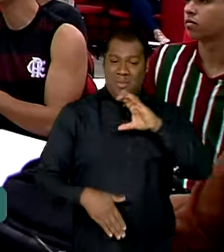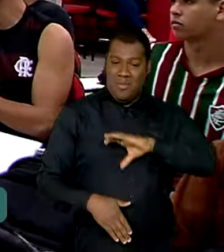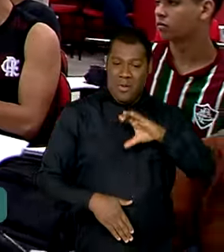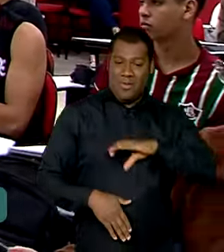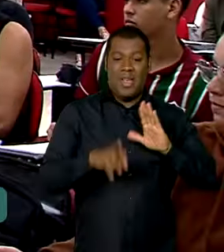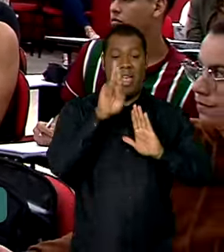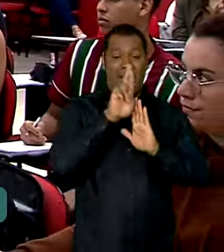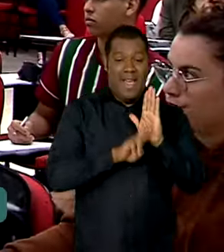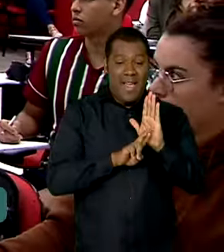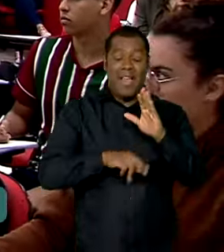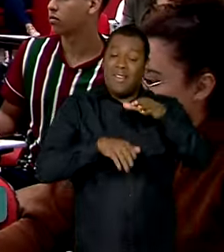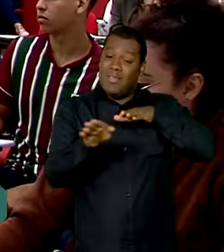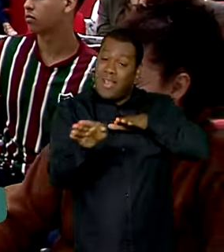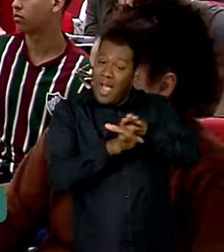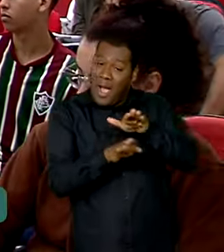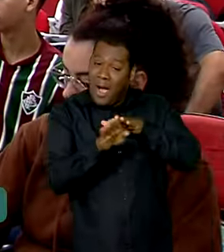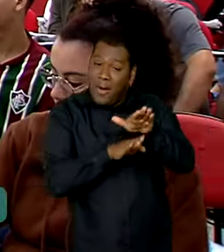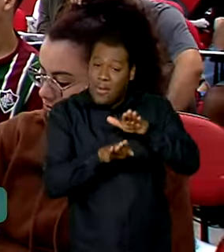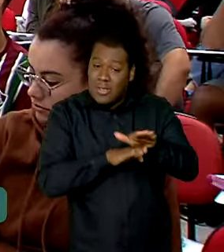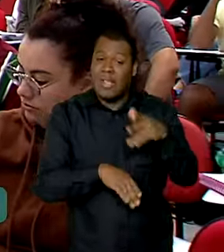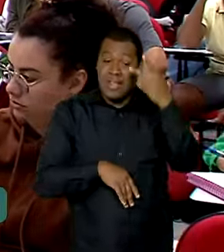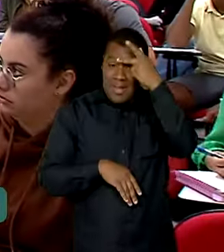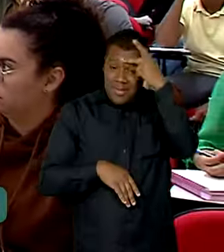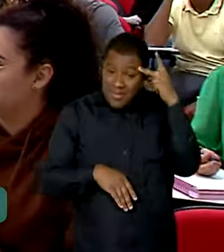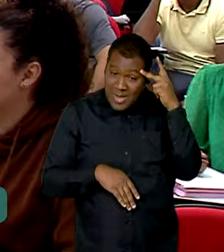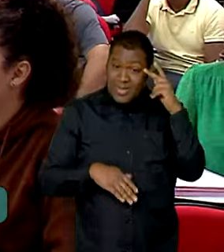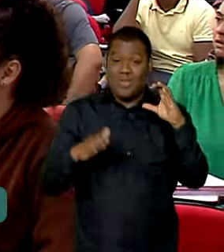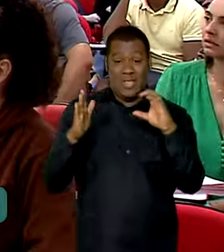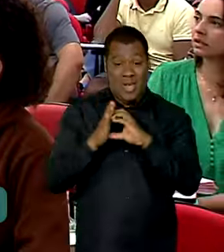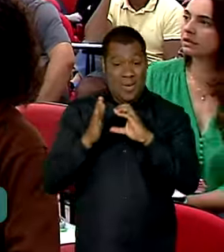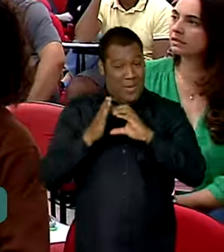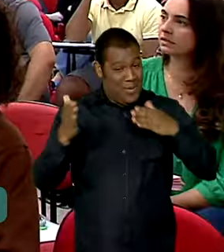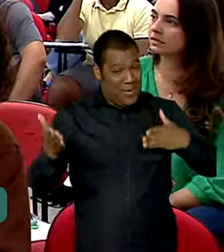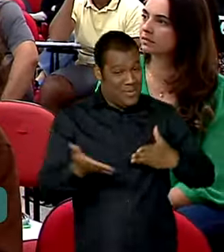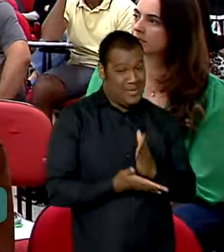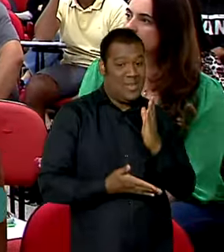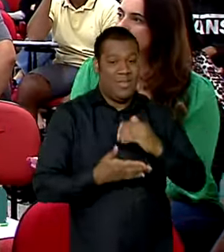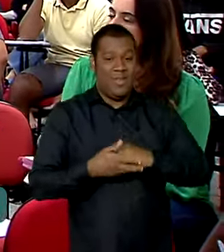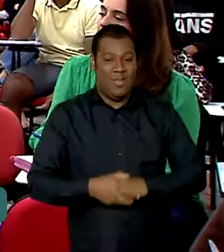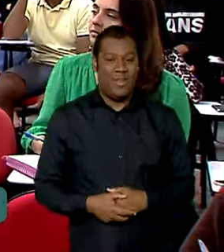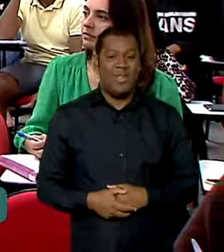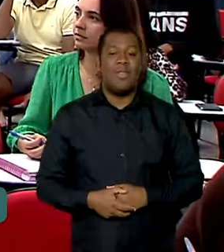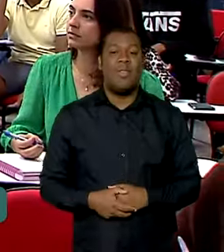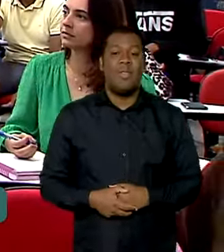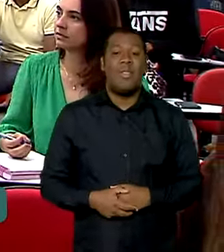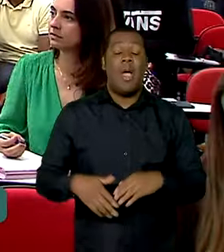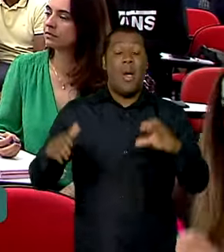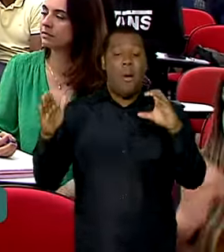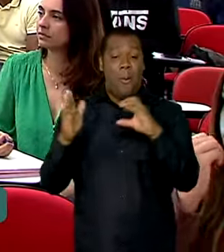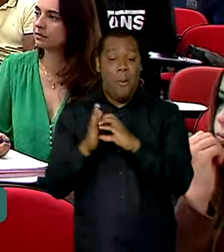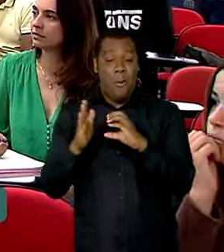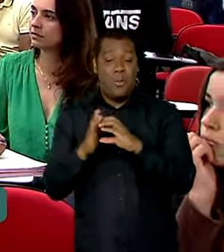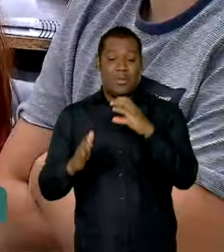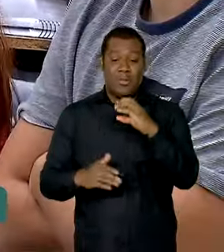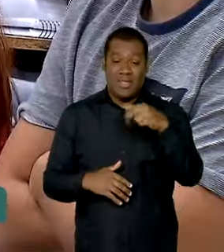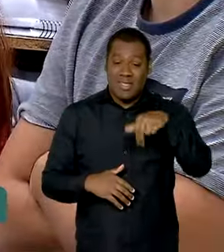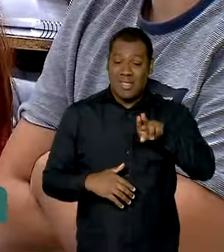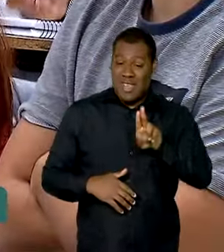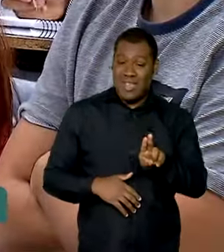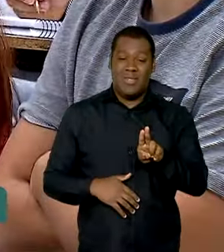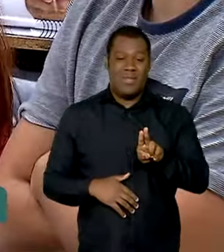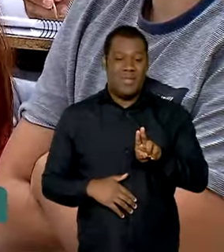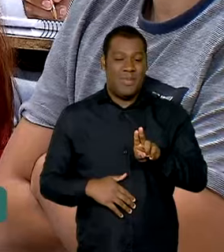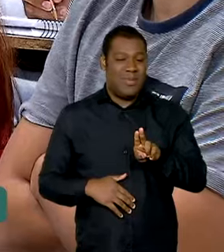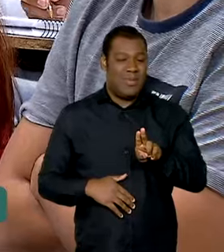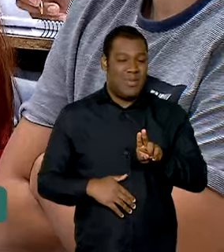quem quer uma das 6.640 vagas neste que será o maior processo seletivo para o serviço